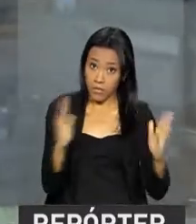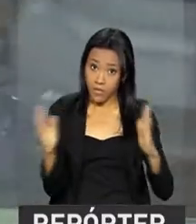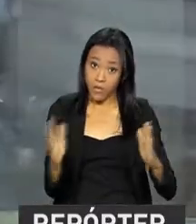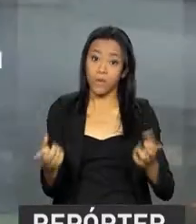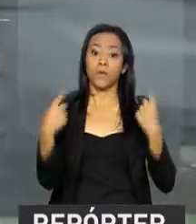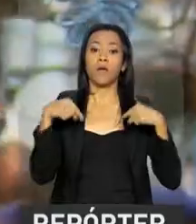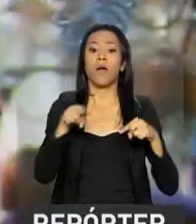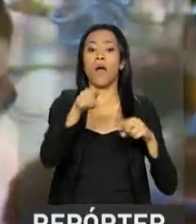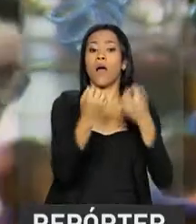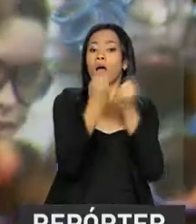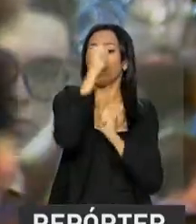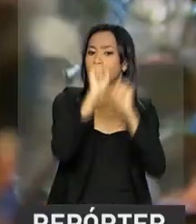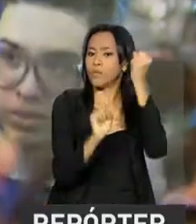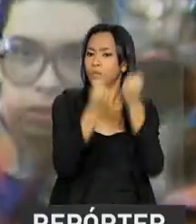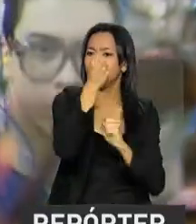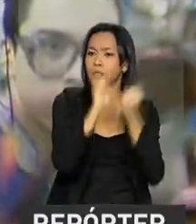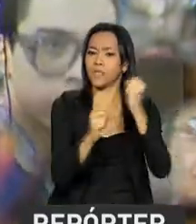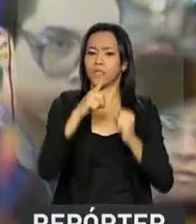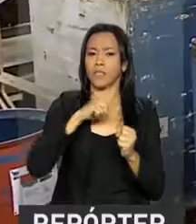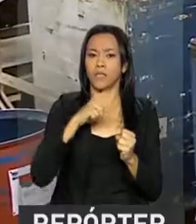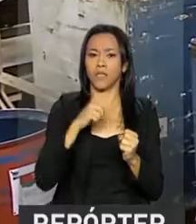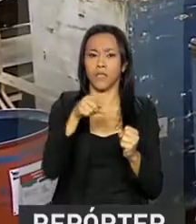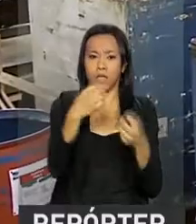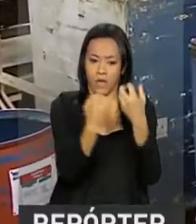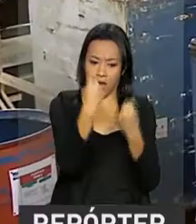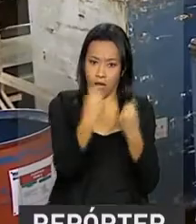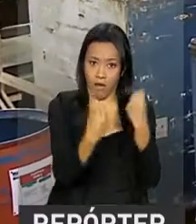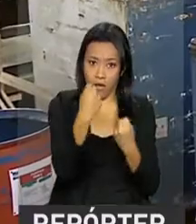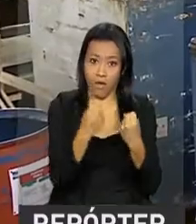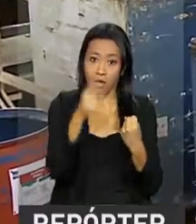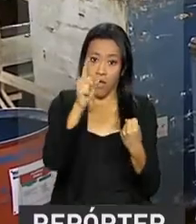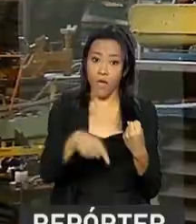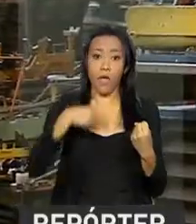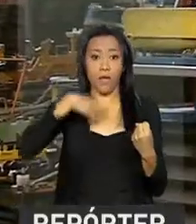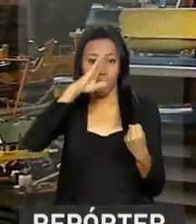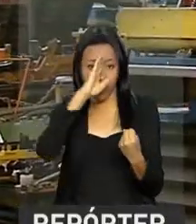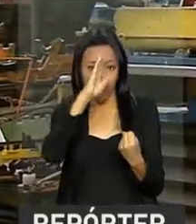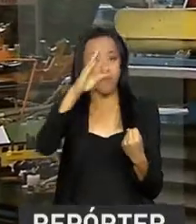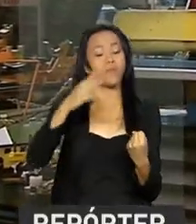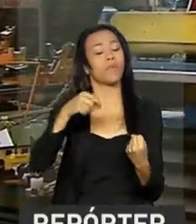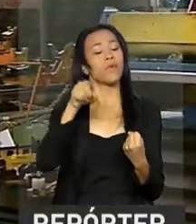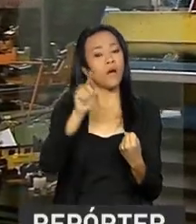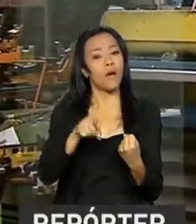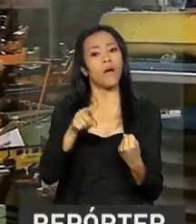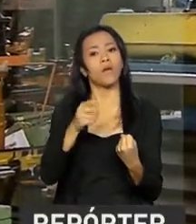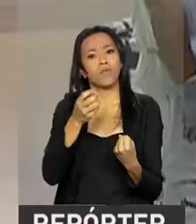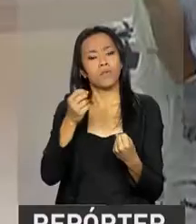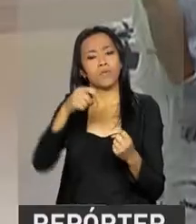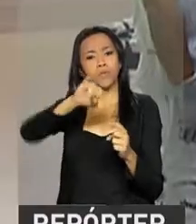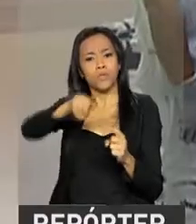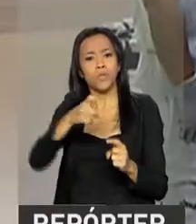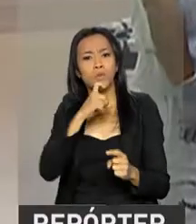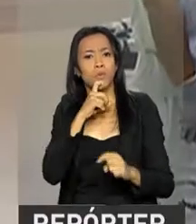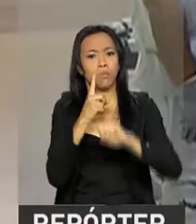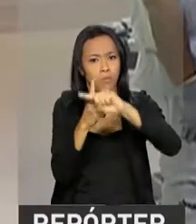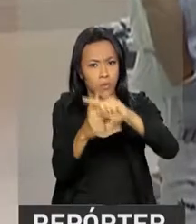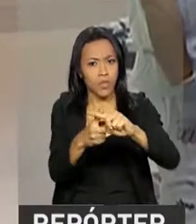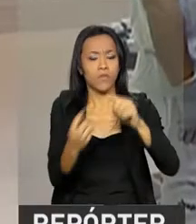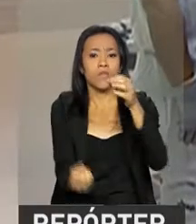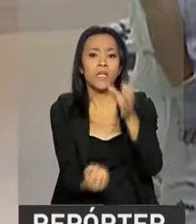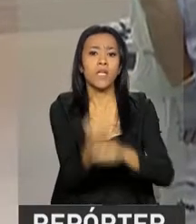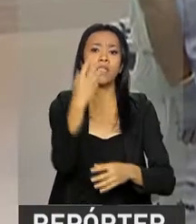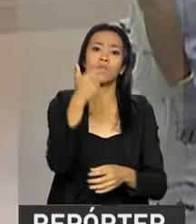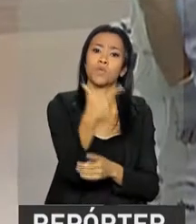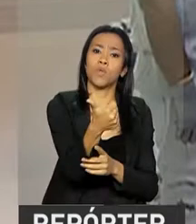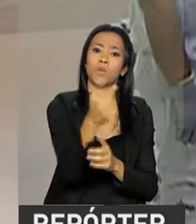transformação que inclui a produção de automóveis foi a principal responsável pelo resultado positivo de julho com a criação de 12